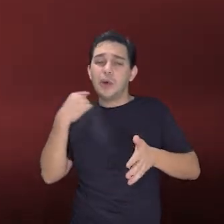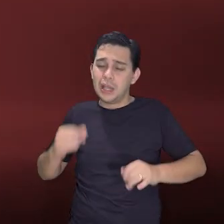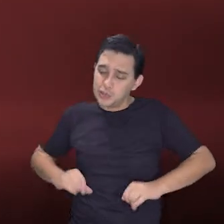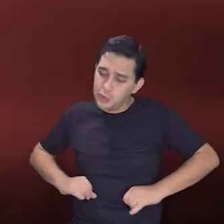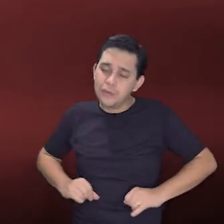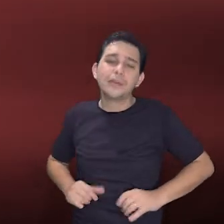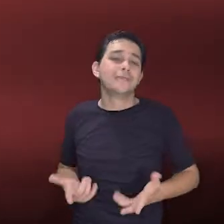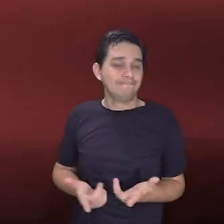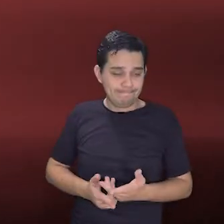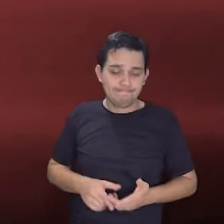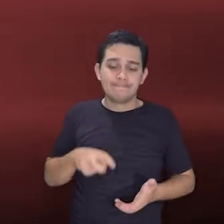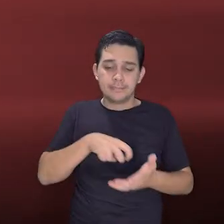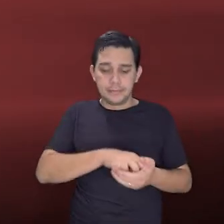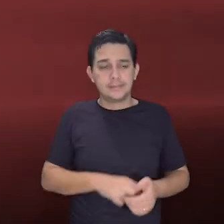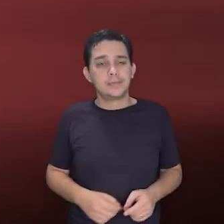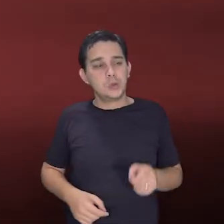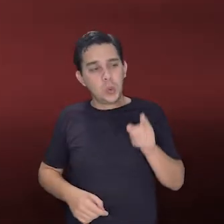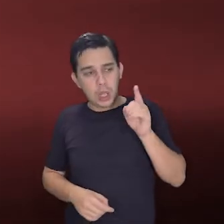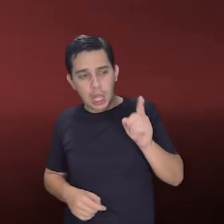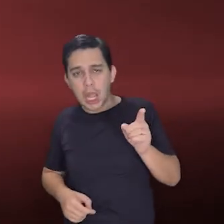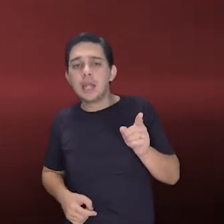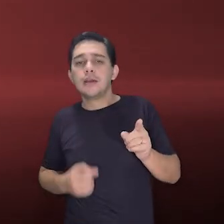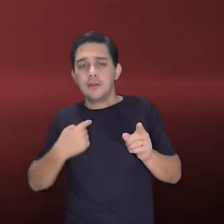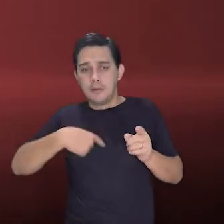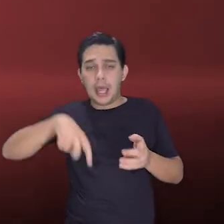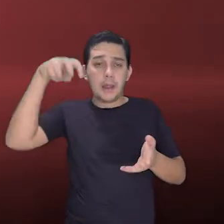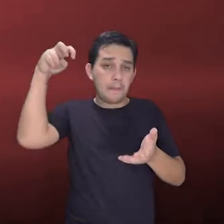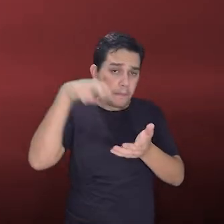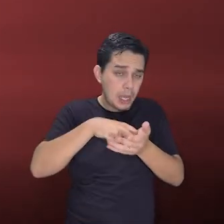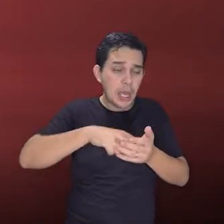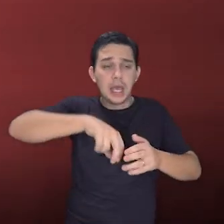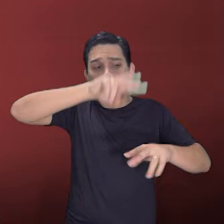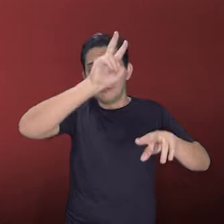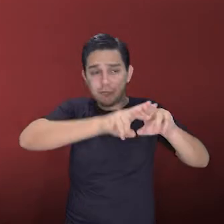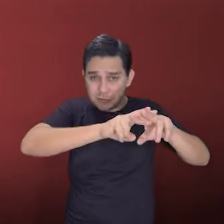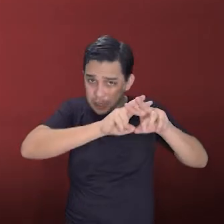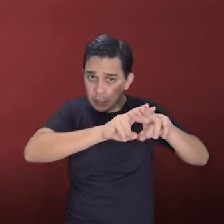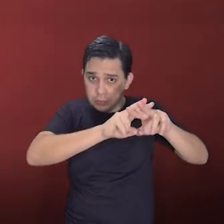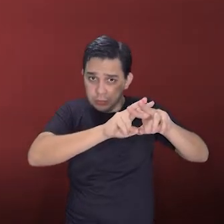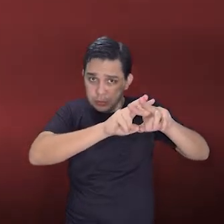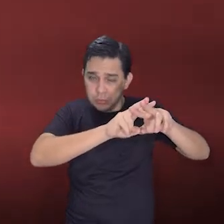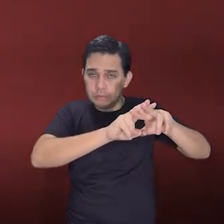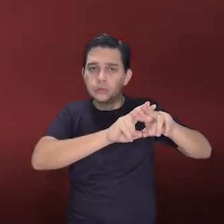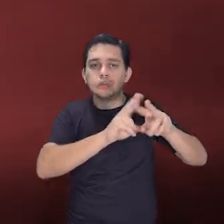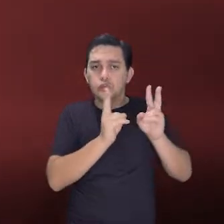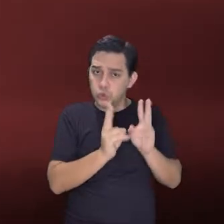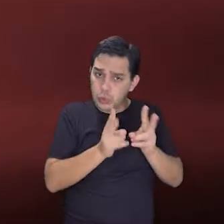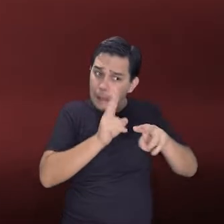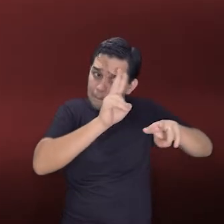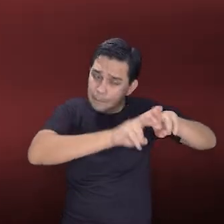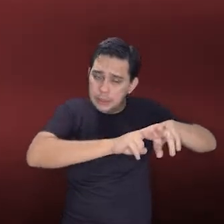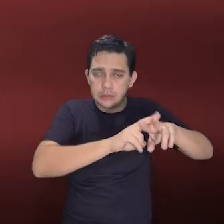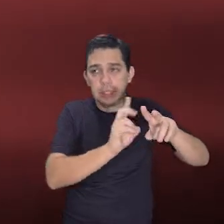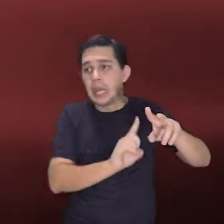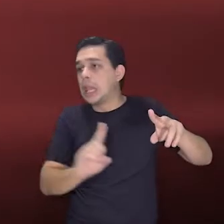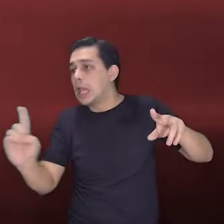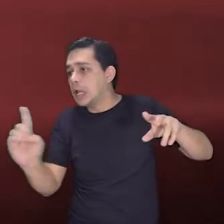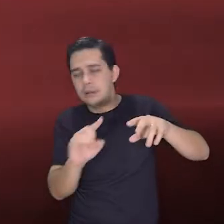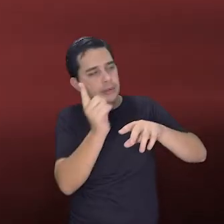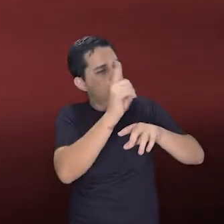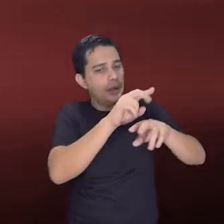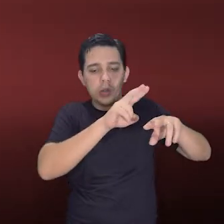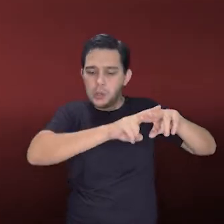regime fixado foi o fechado em razão da quantidade da pena aplicada. O réu em regime